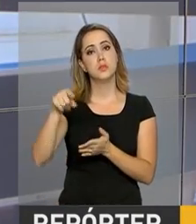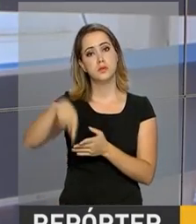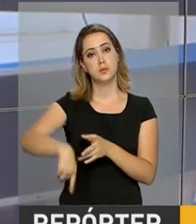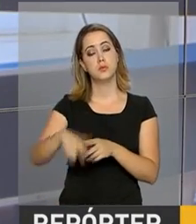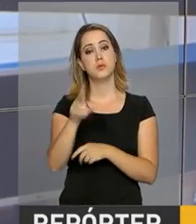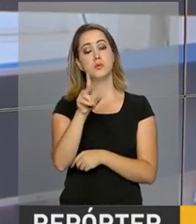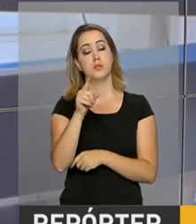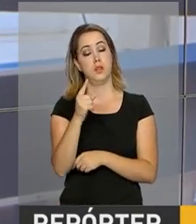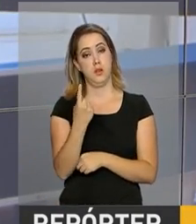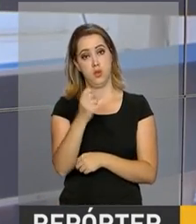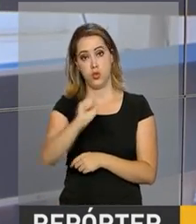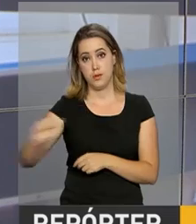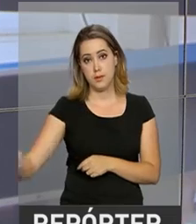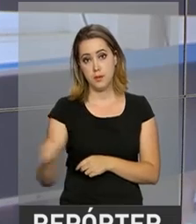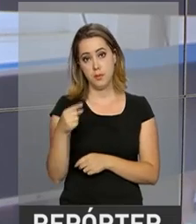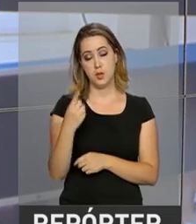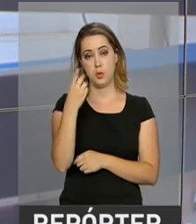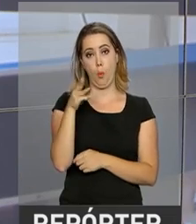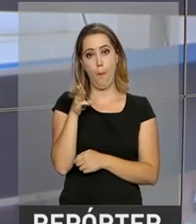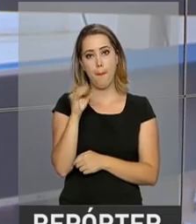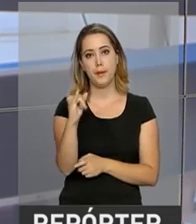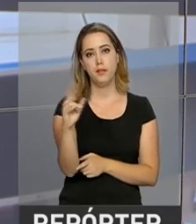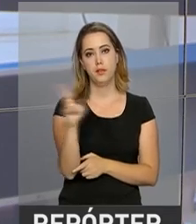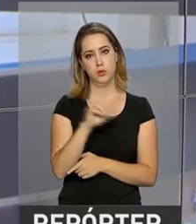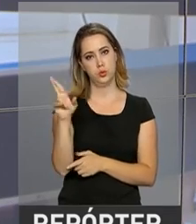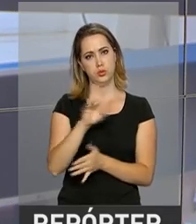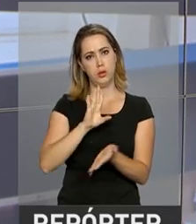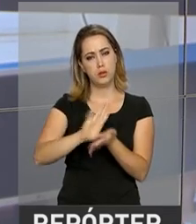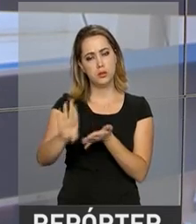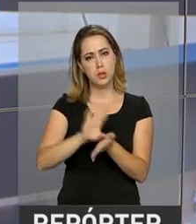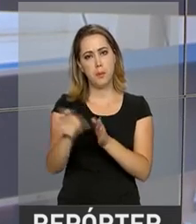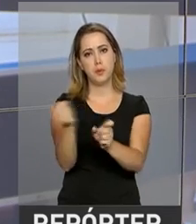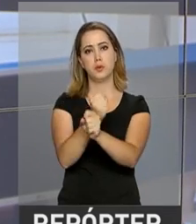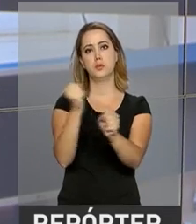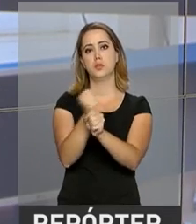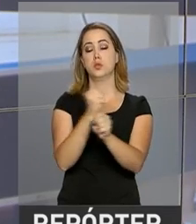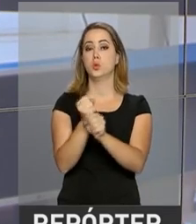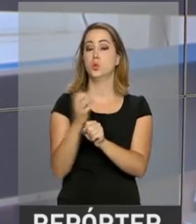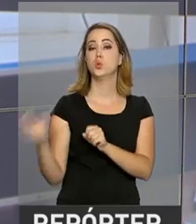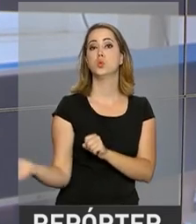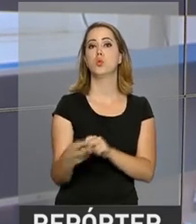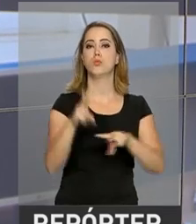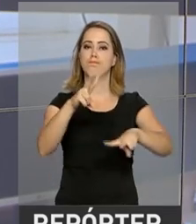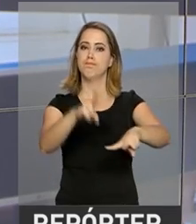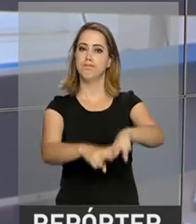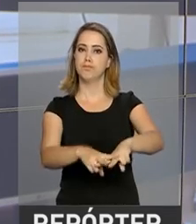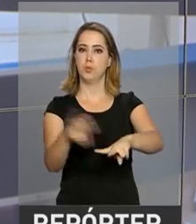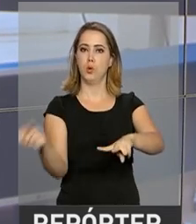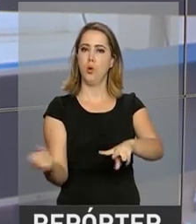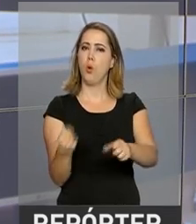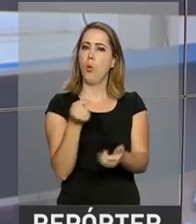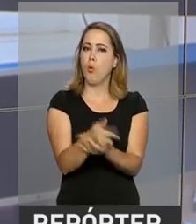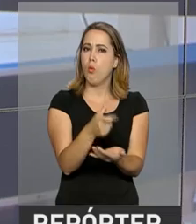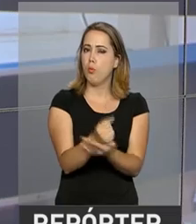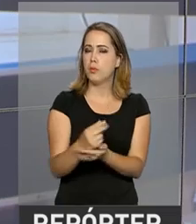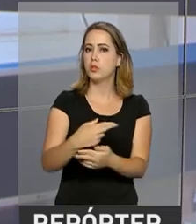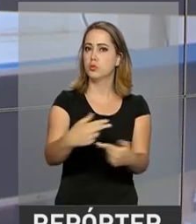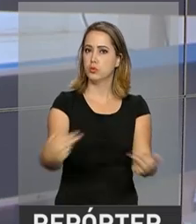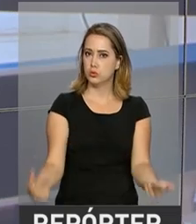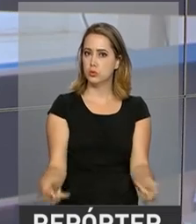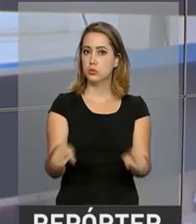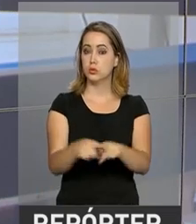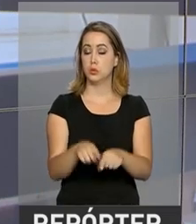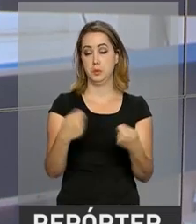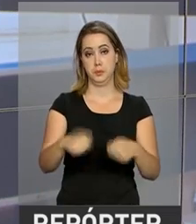neste semestre mais R bilhão 800 milhões deais para a construção de novos presídios aquisição de equipamentos e outros